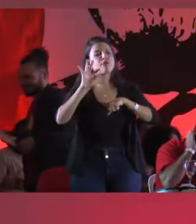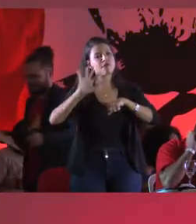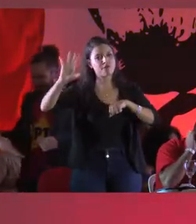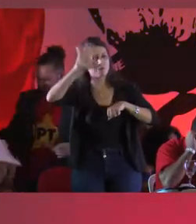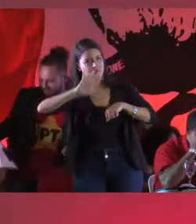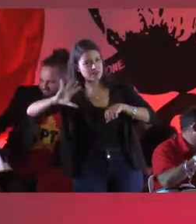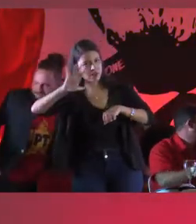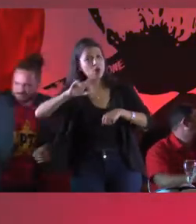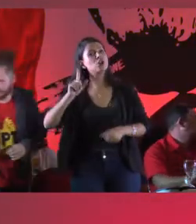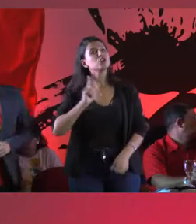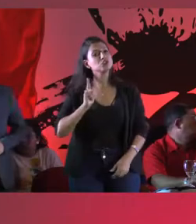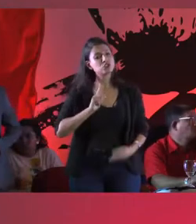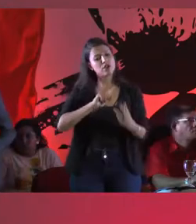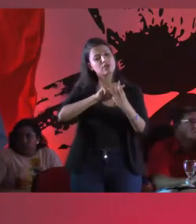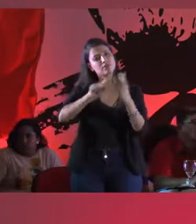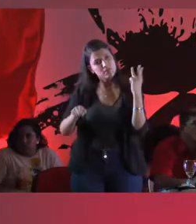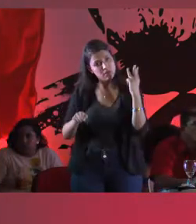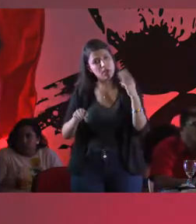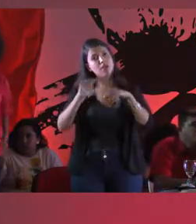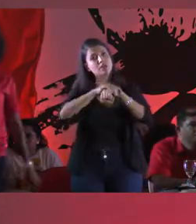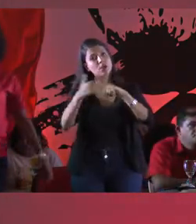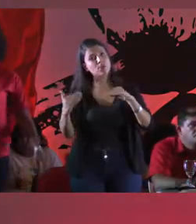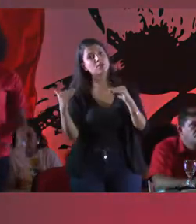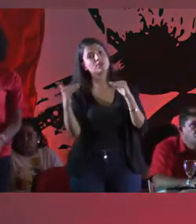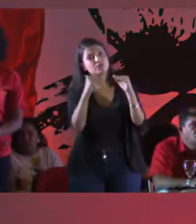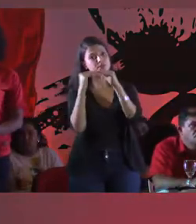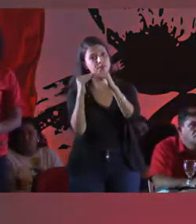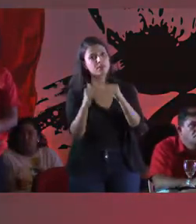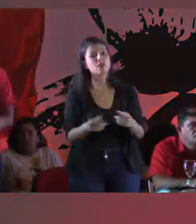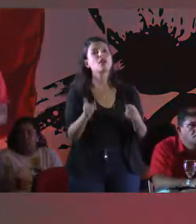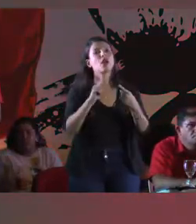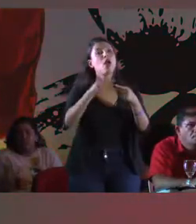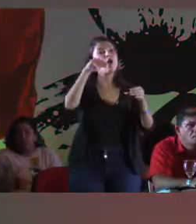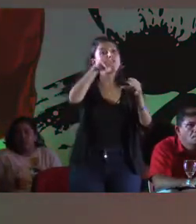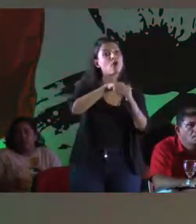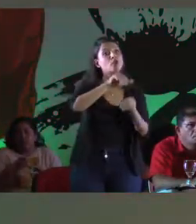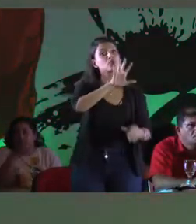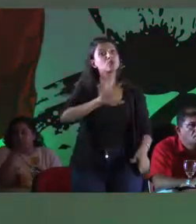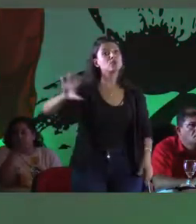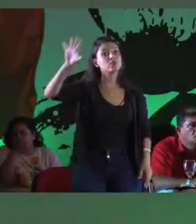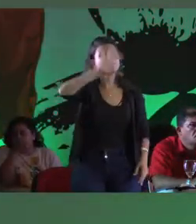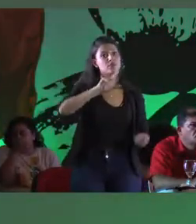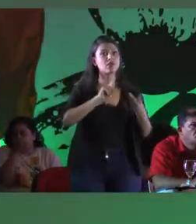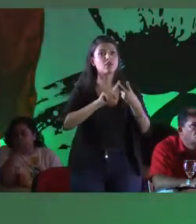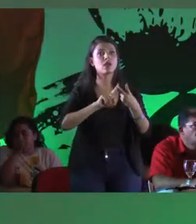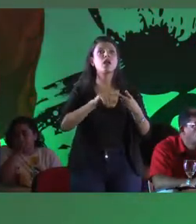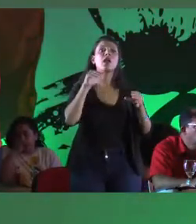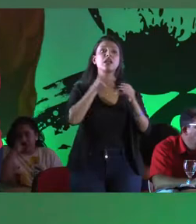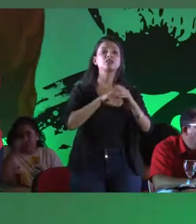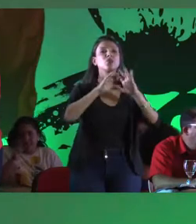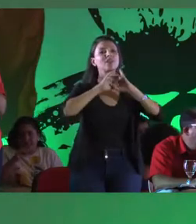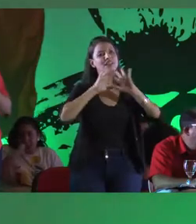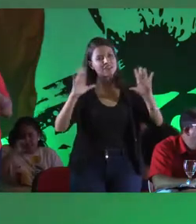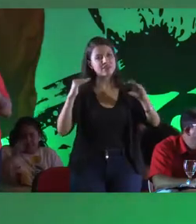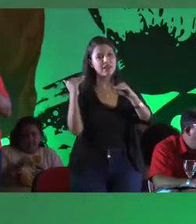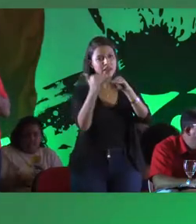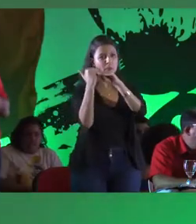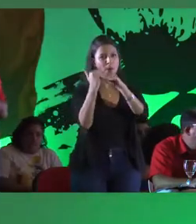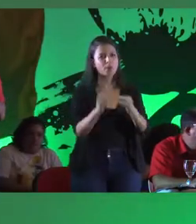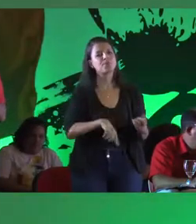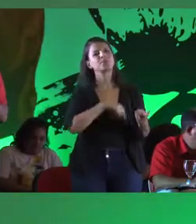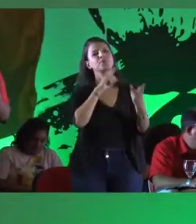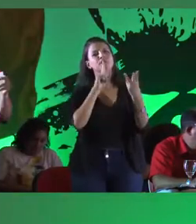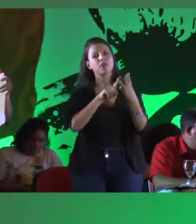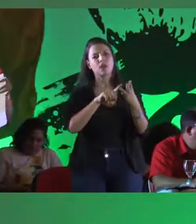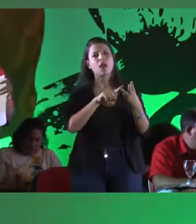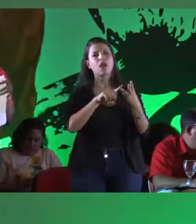fizéssemos o pacto democrático. O primeiro, o voto universal, eleições livres e democráticas. E isso começou a